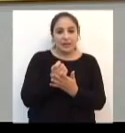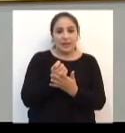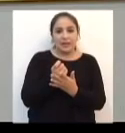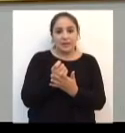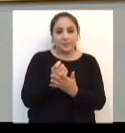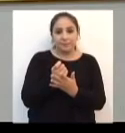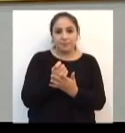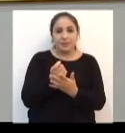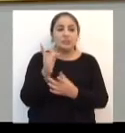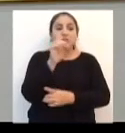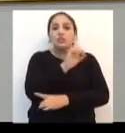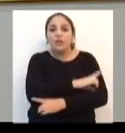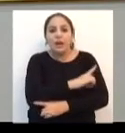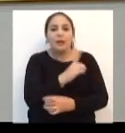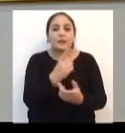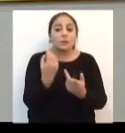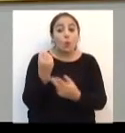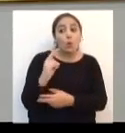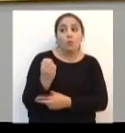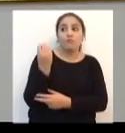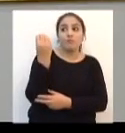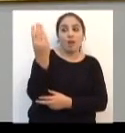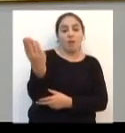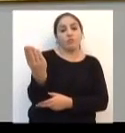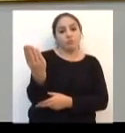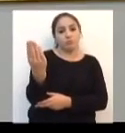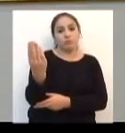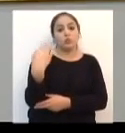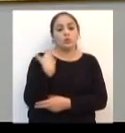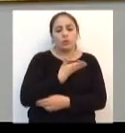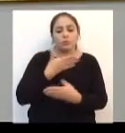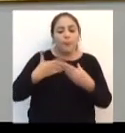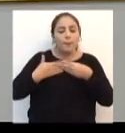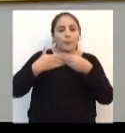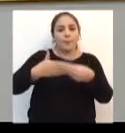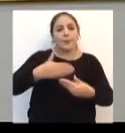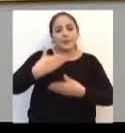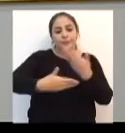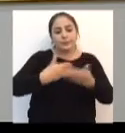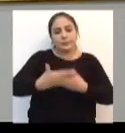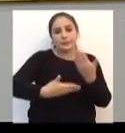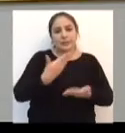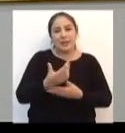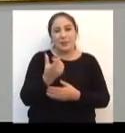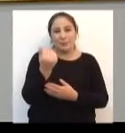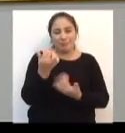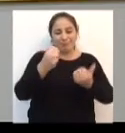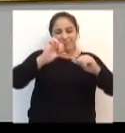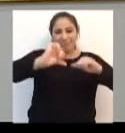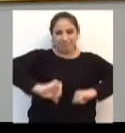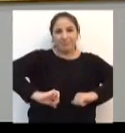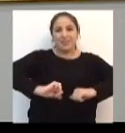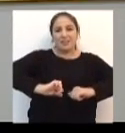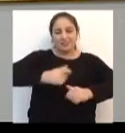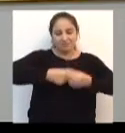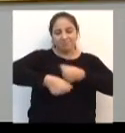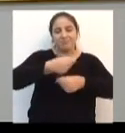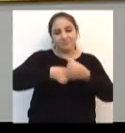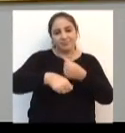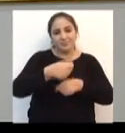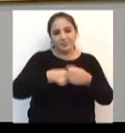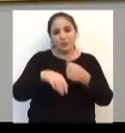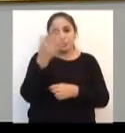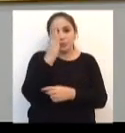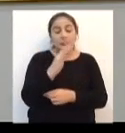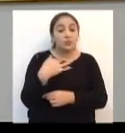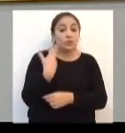O Executivo regulamentou isso muito bem. Vamos acompanhar a evolução da crise financeira no Brasil. Vamos